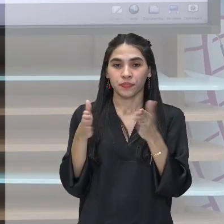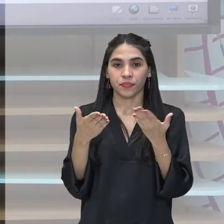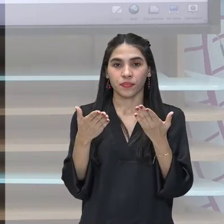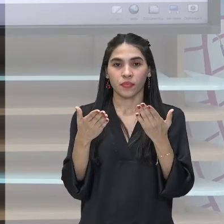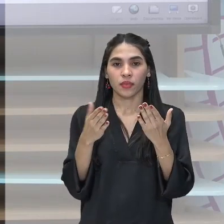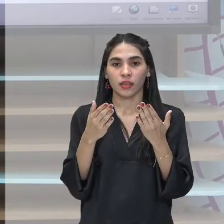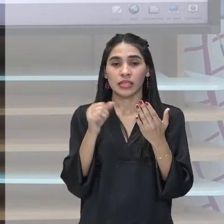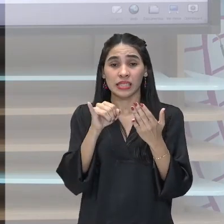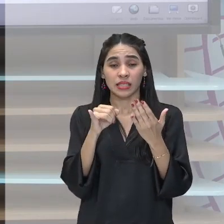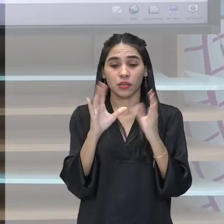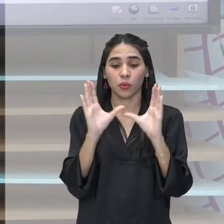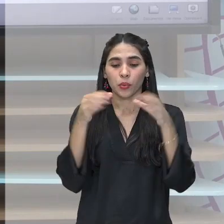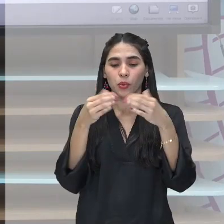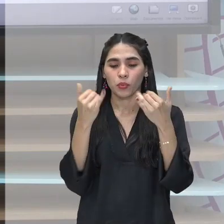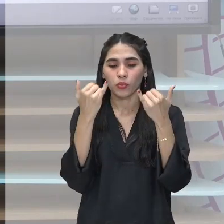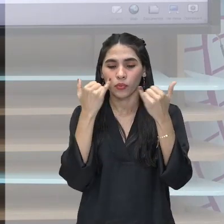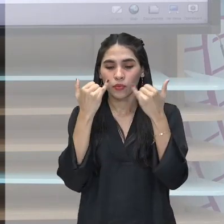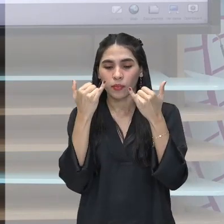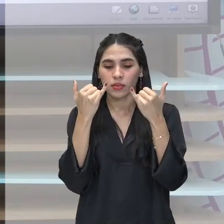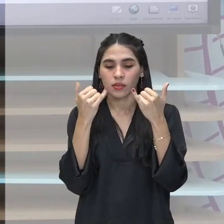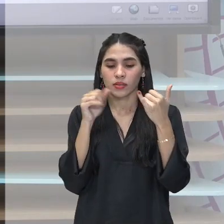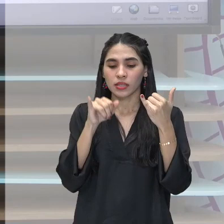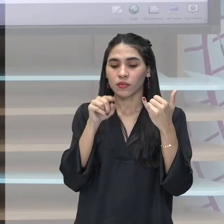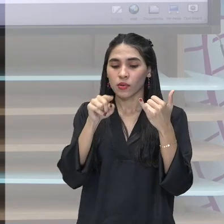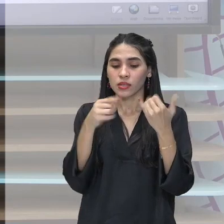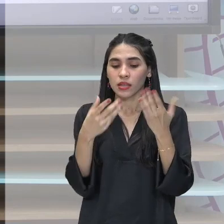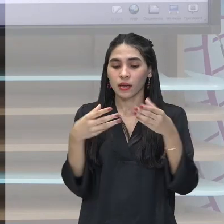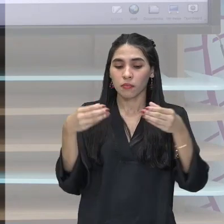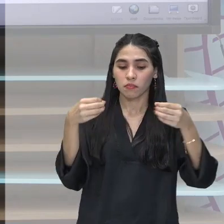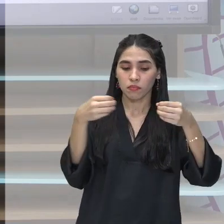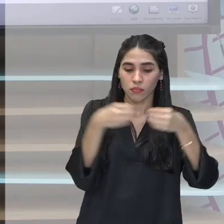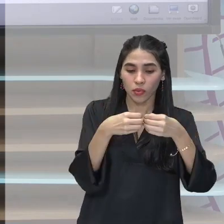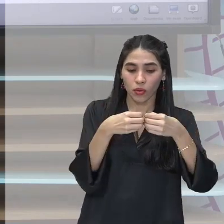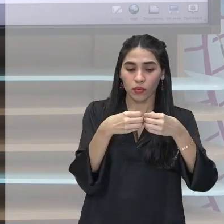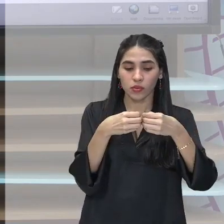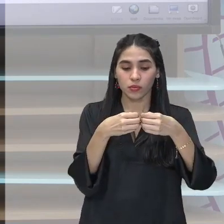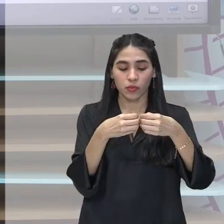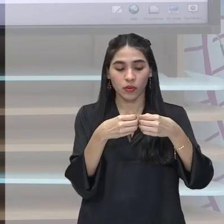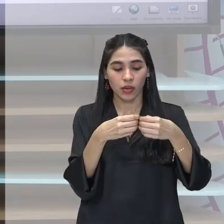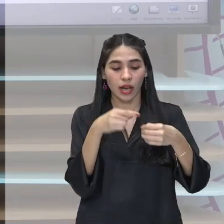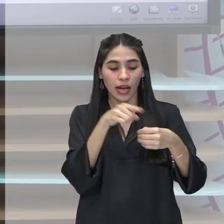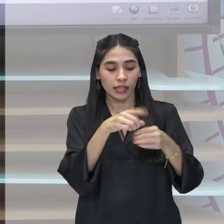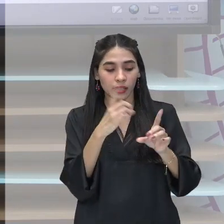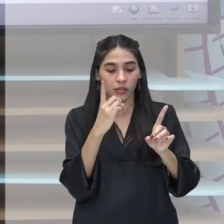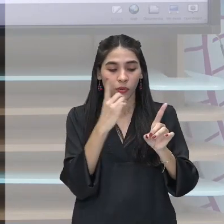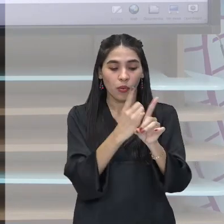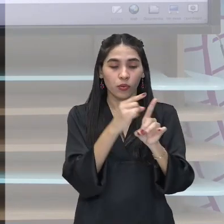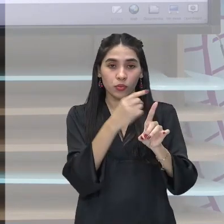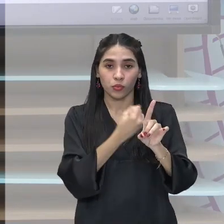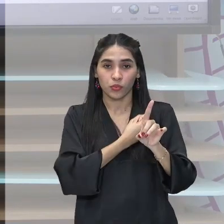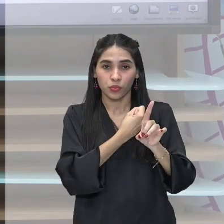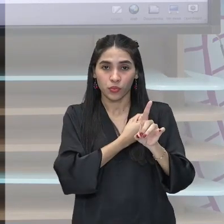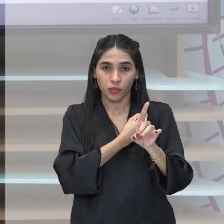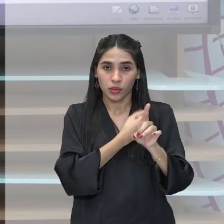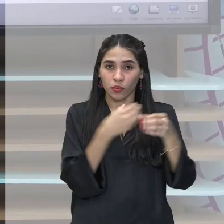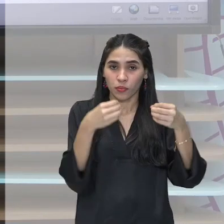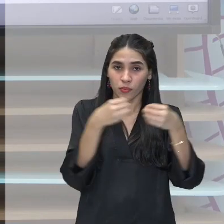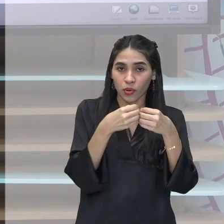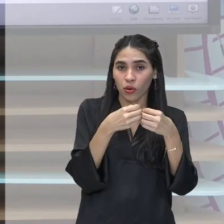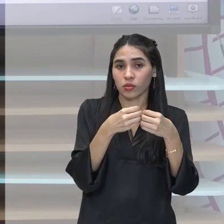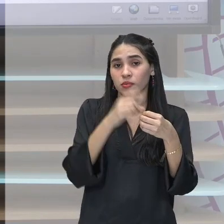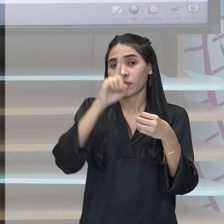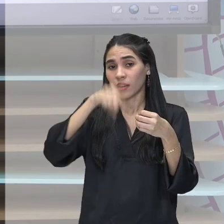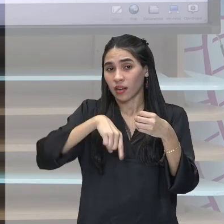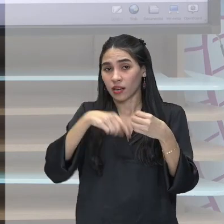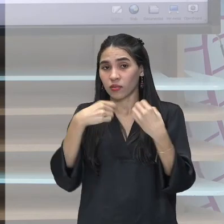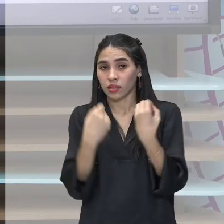tratamento de dados se você está próximo, se aqueles resultados estão próximos e eles são